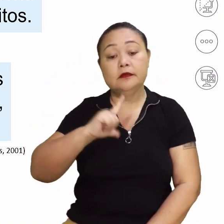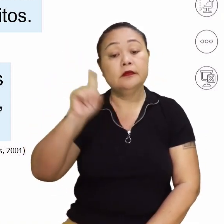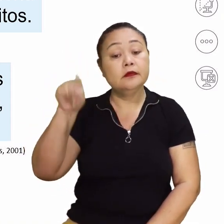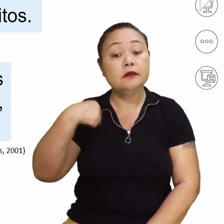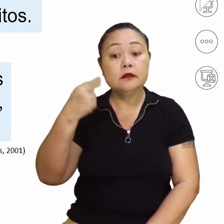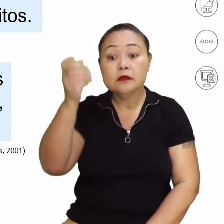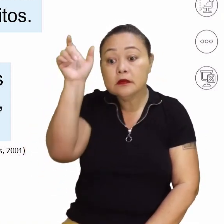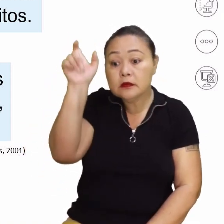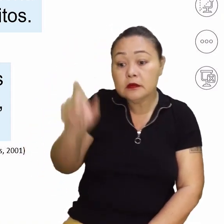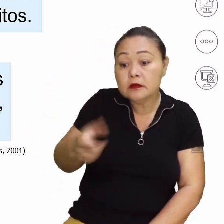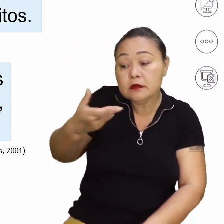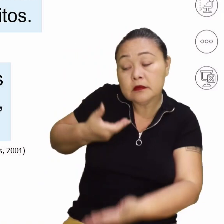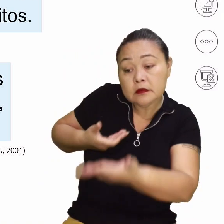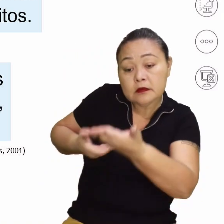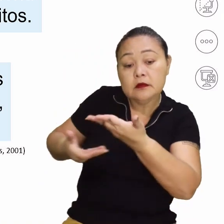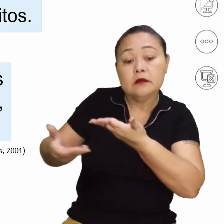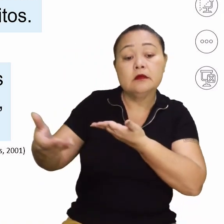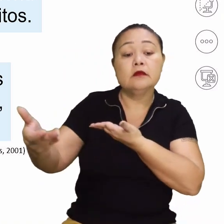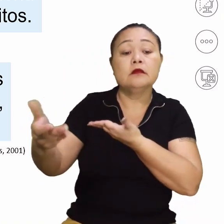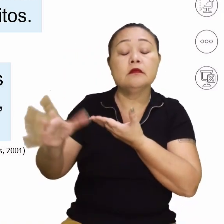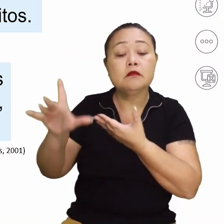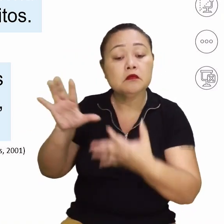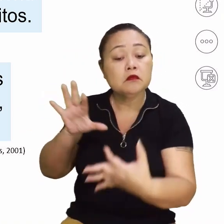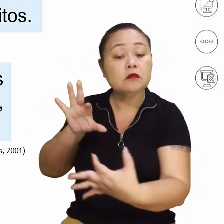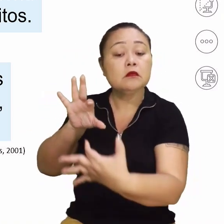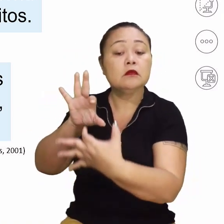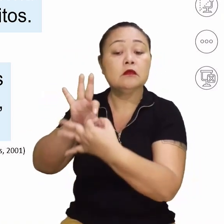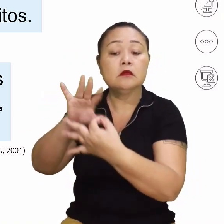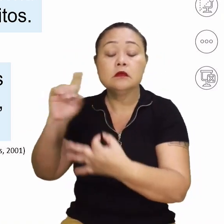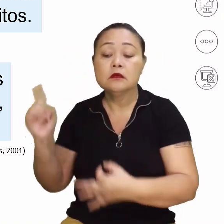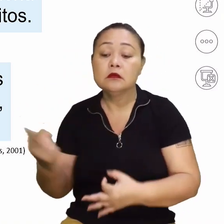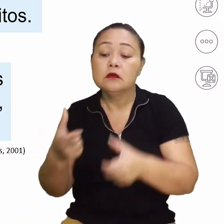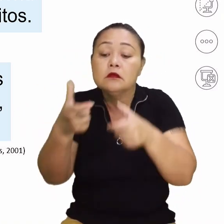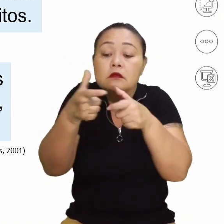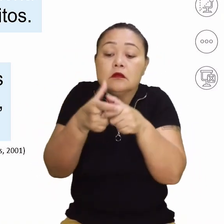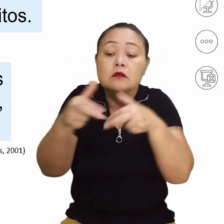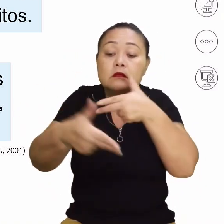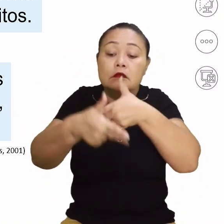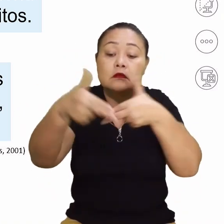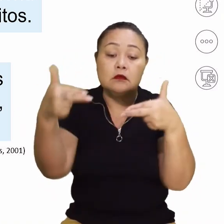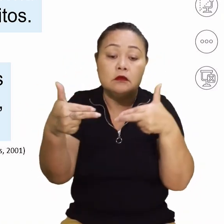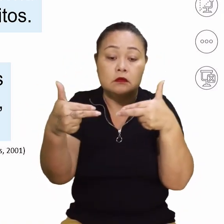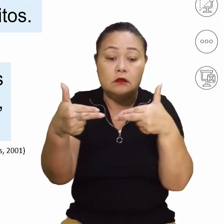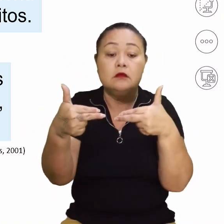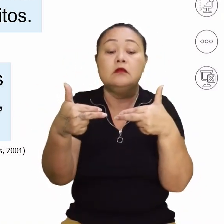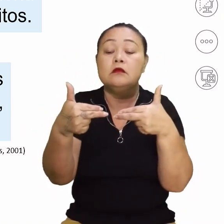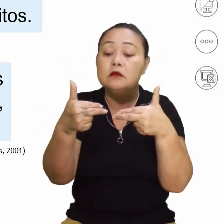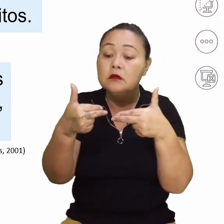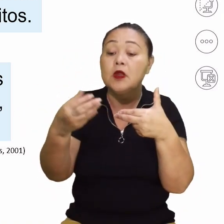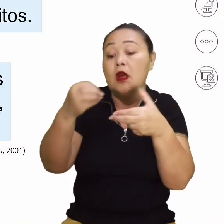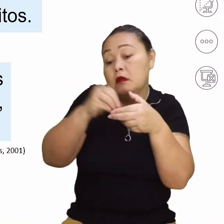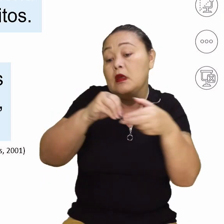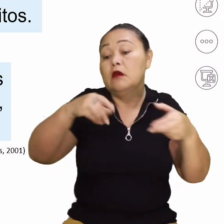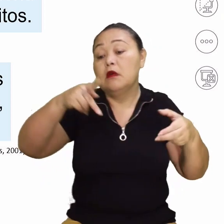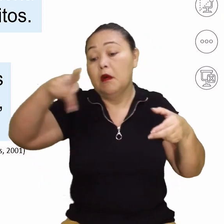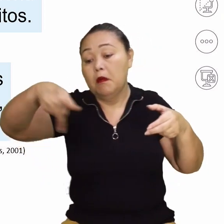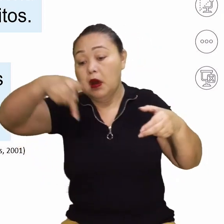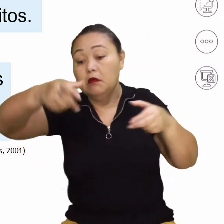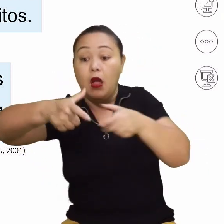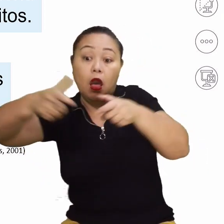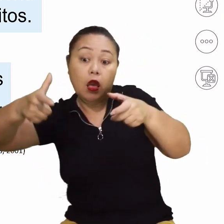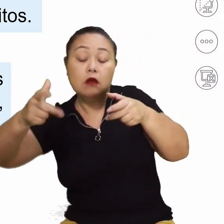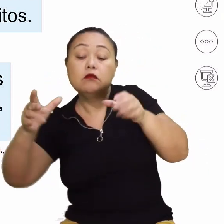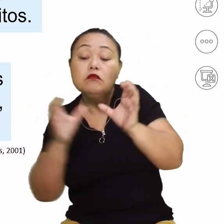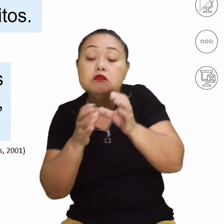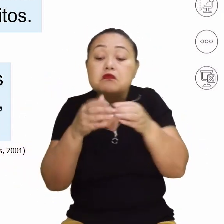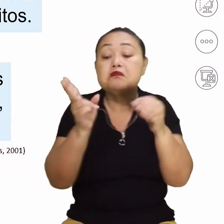muito é a única forma de se unirem agir como uma minoria étnica no conjunto do país reivindicando